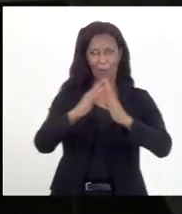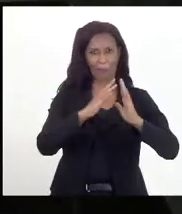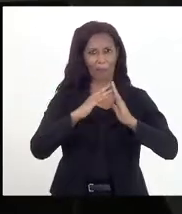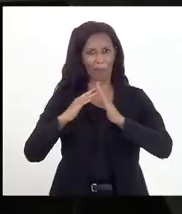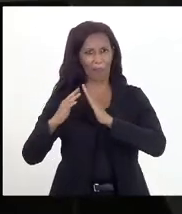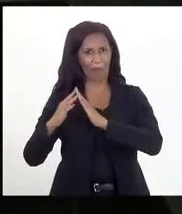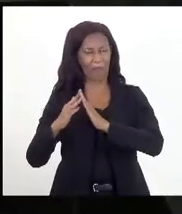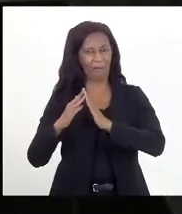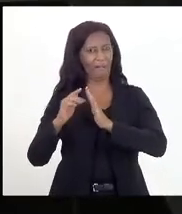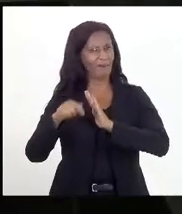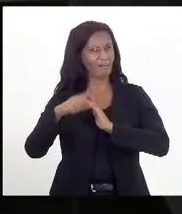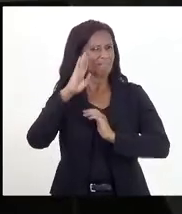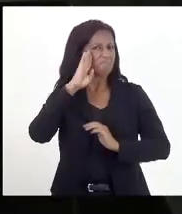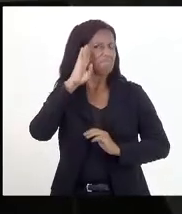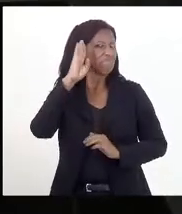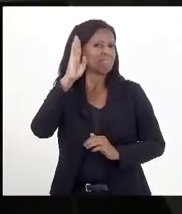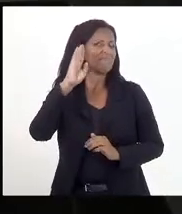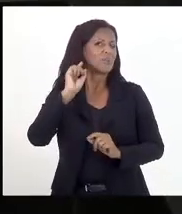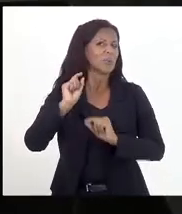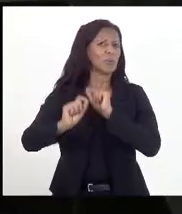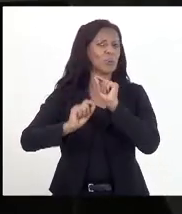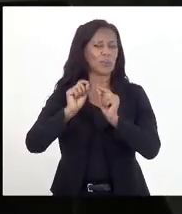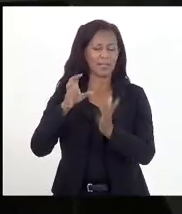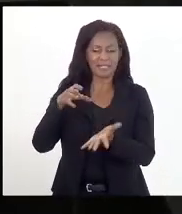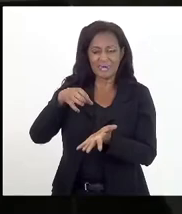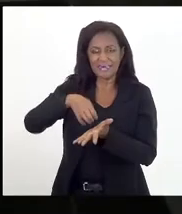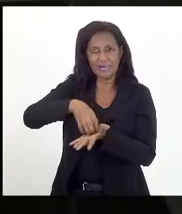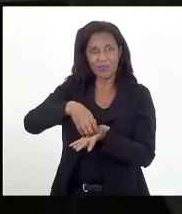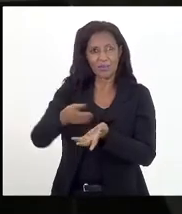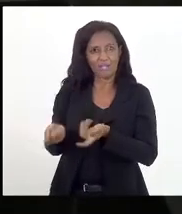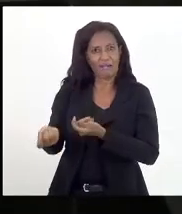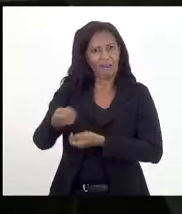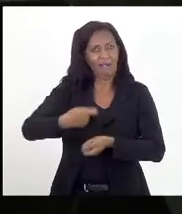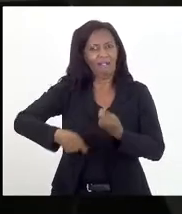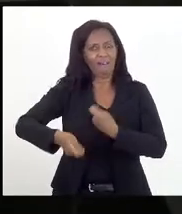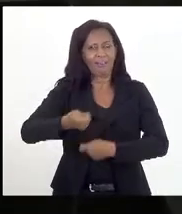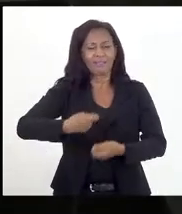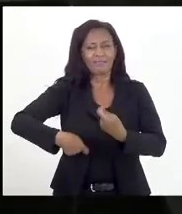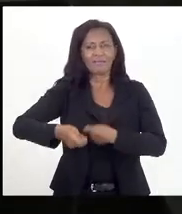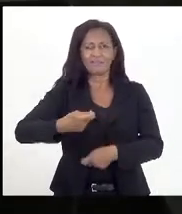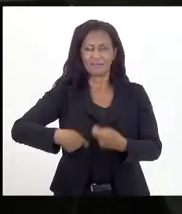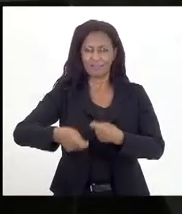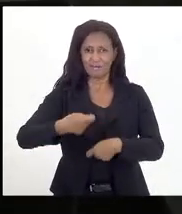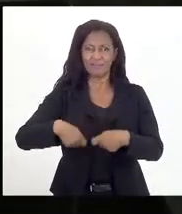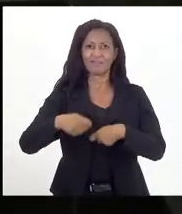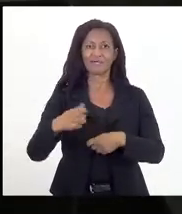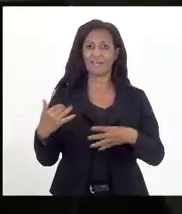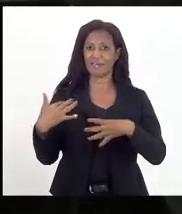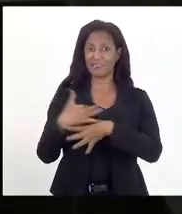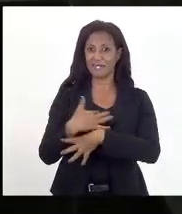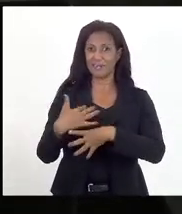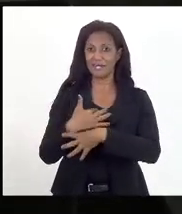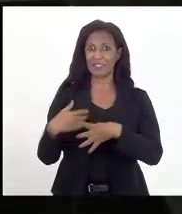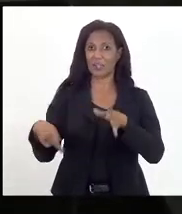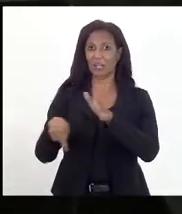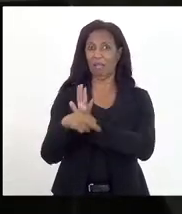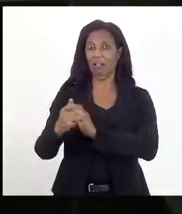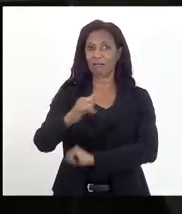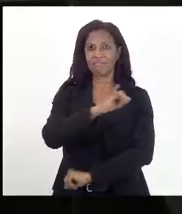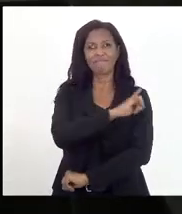velmente como vocação o centro administrativo e da cidade do Rio de